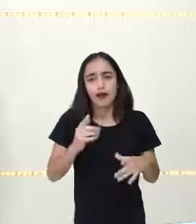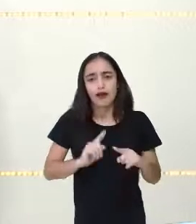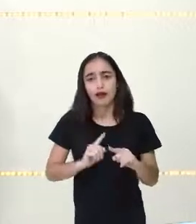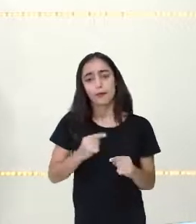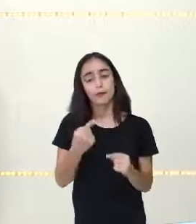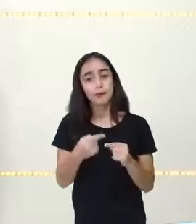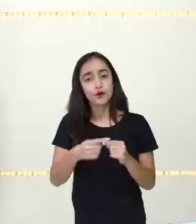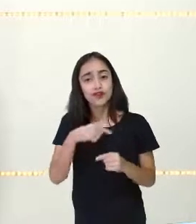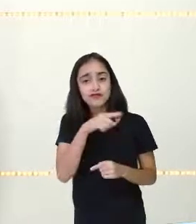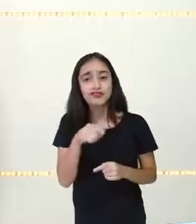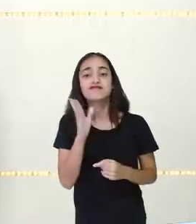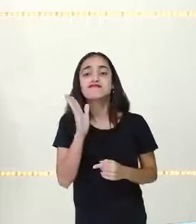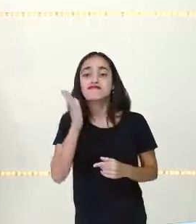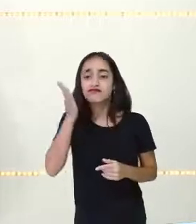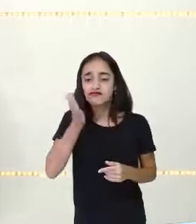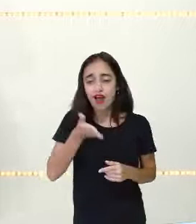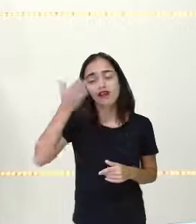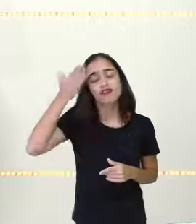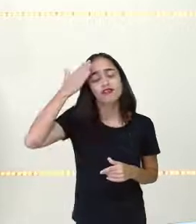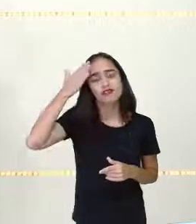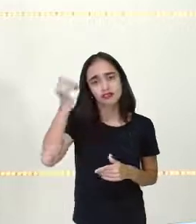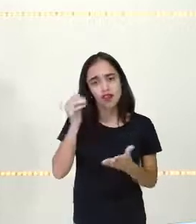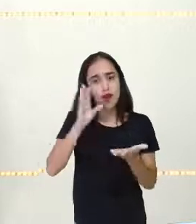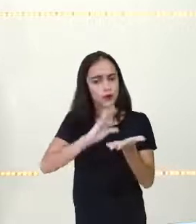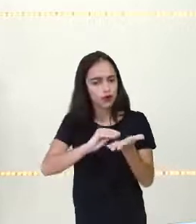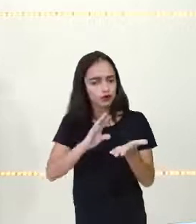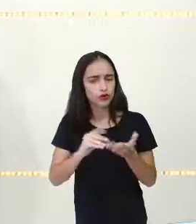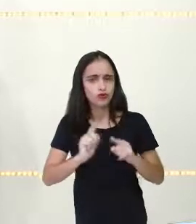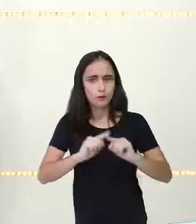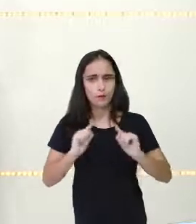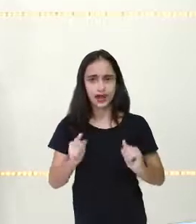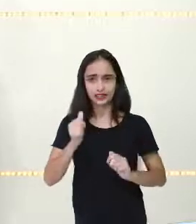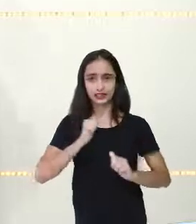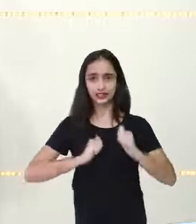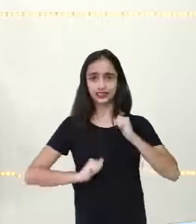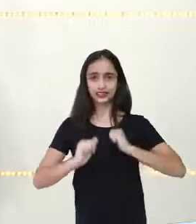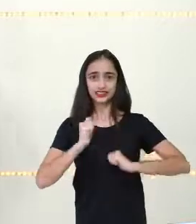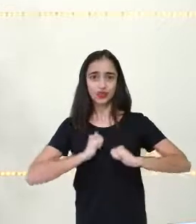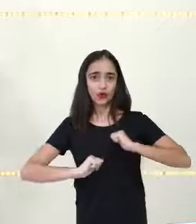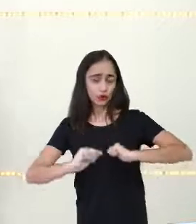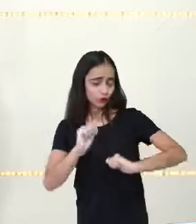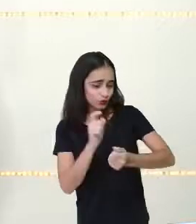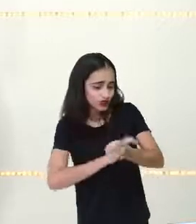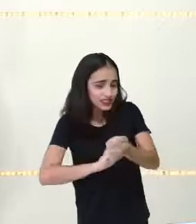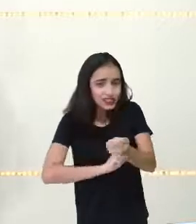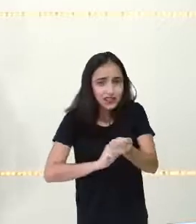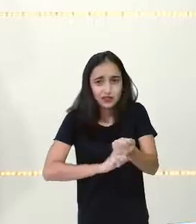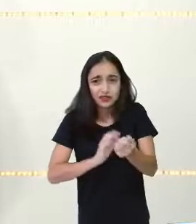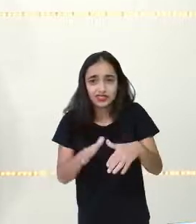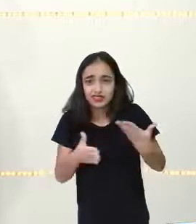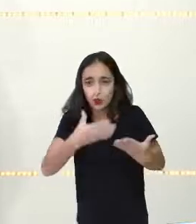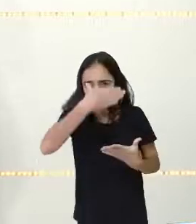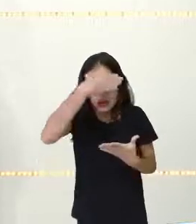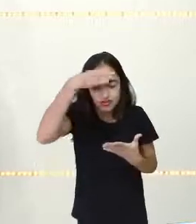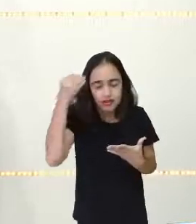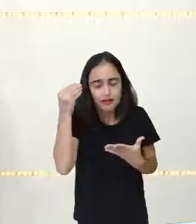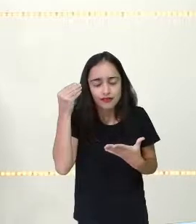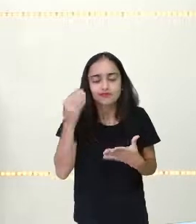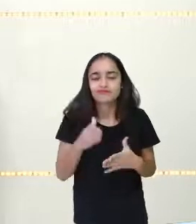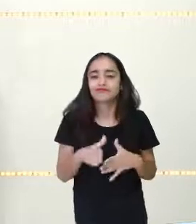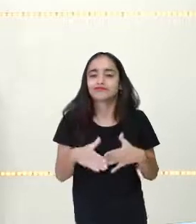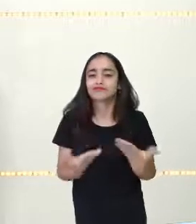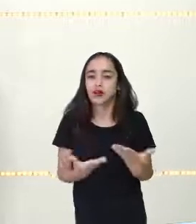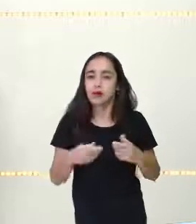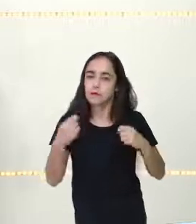sabe ali do conteúdo e porque está muito maravilhoso um pouco nervoso termina e esquecendo então respira